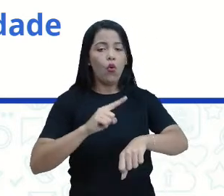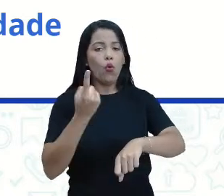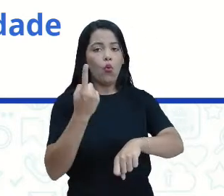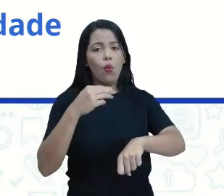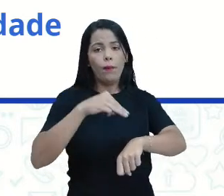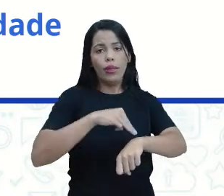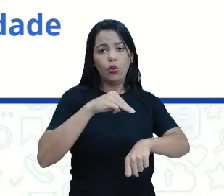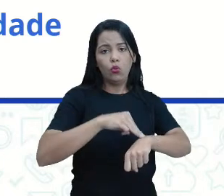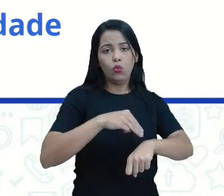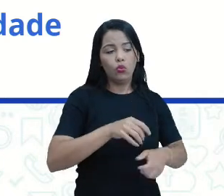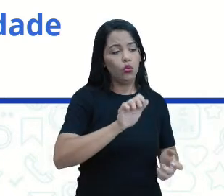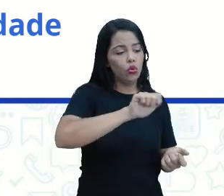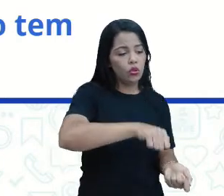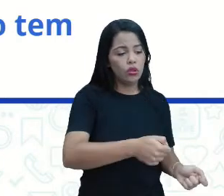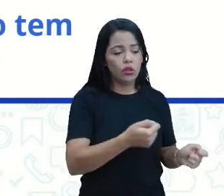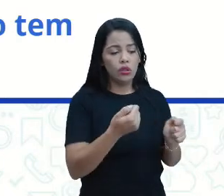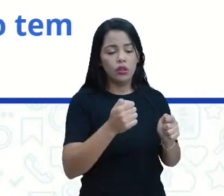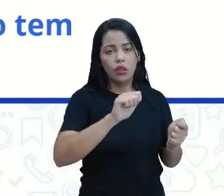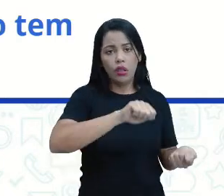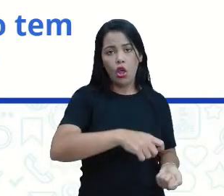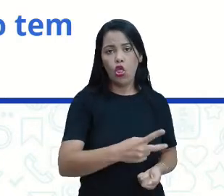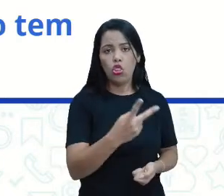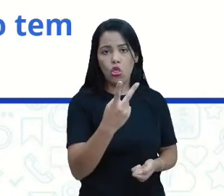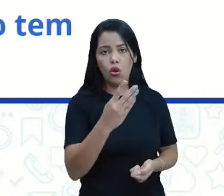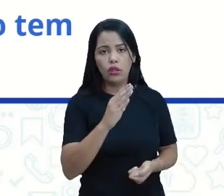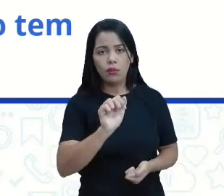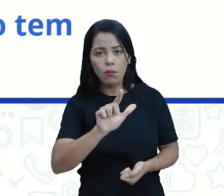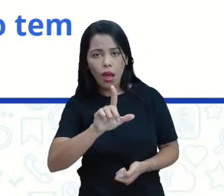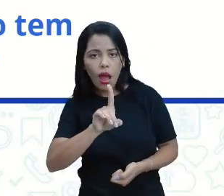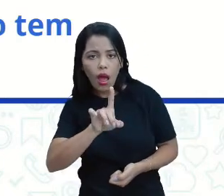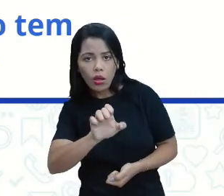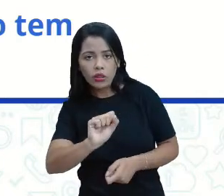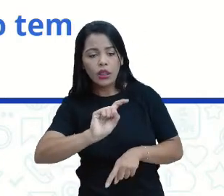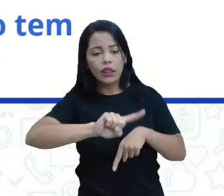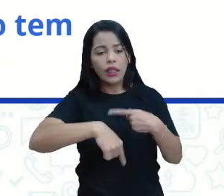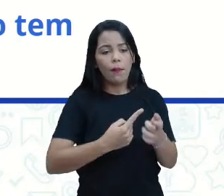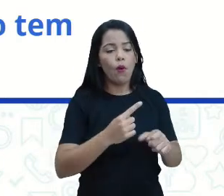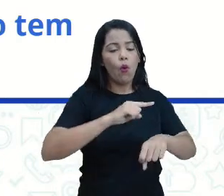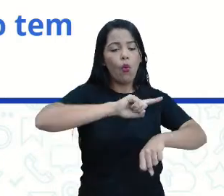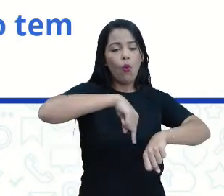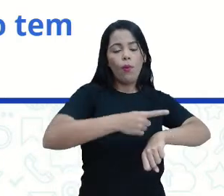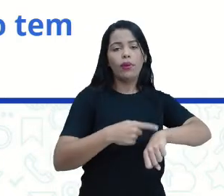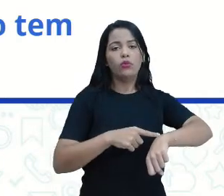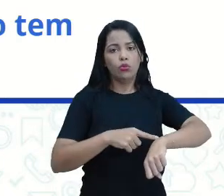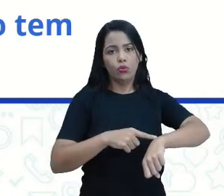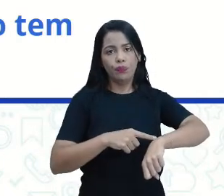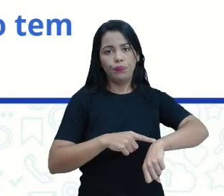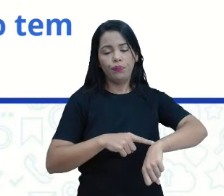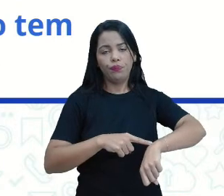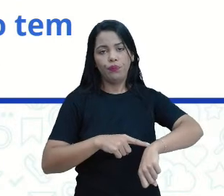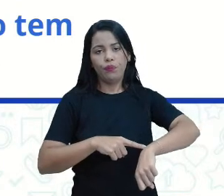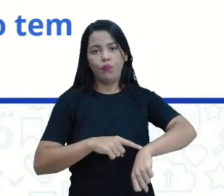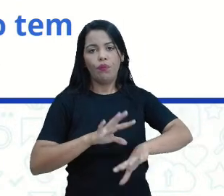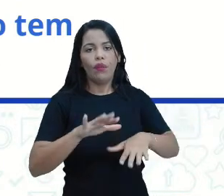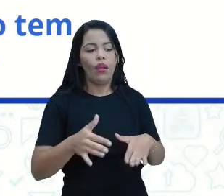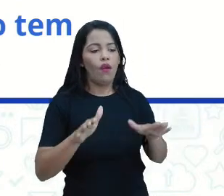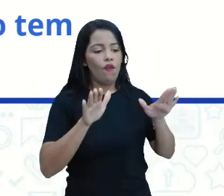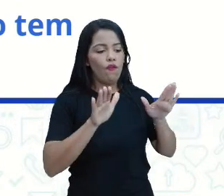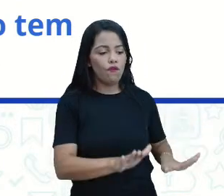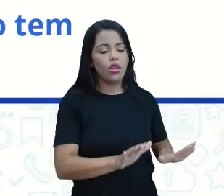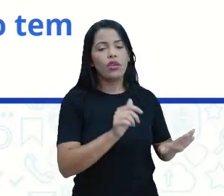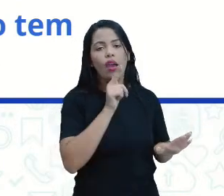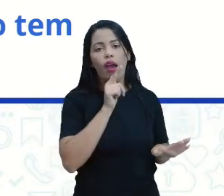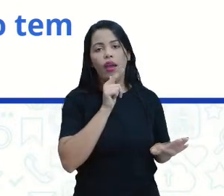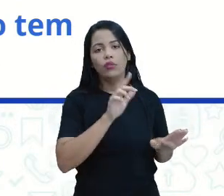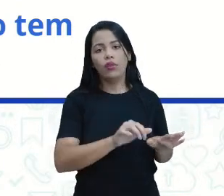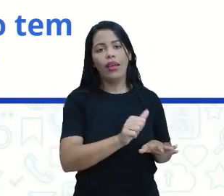minuto, saem 2 baldes, certo? Depois do primeiro minuto, o reservatório tem a quantidade equivalente a